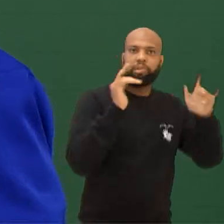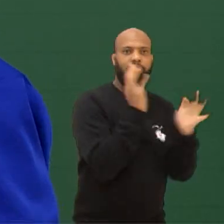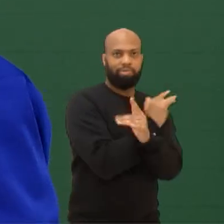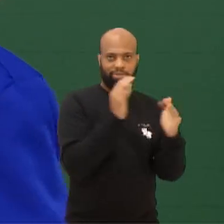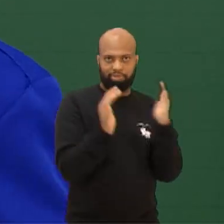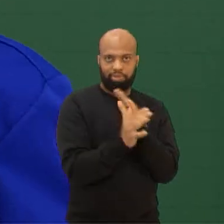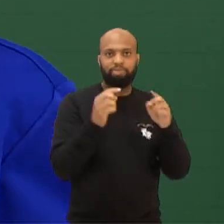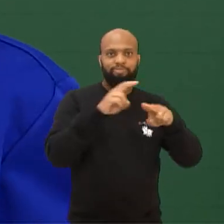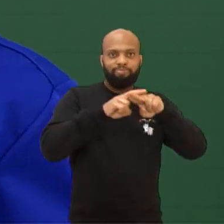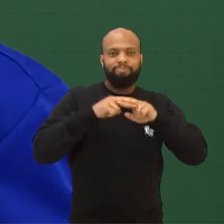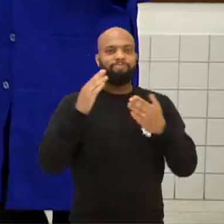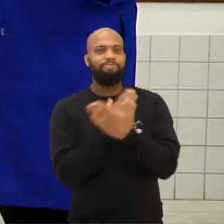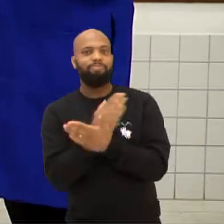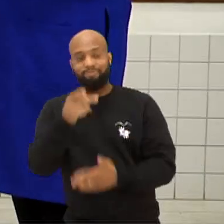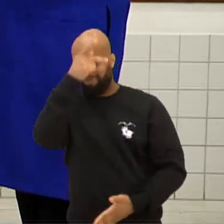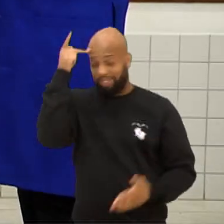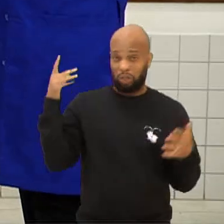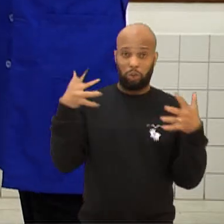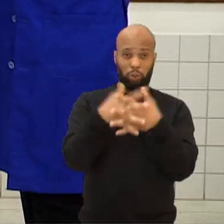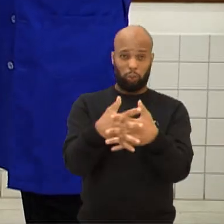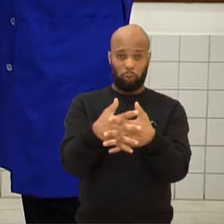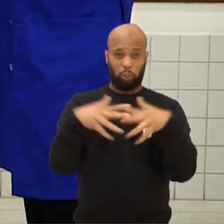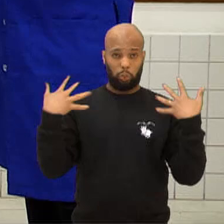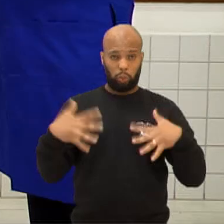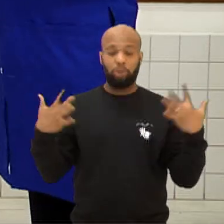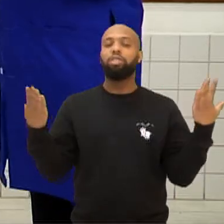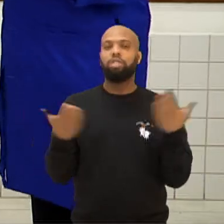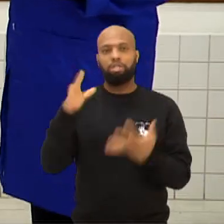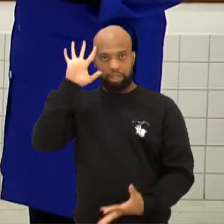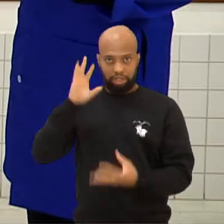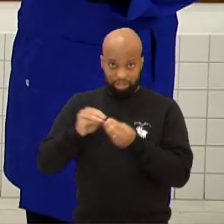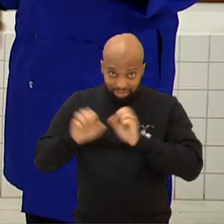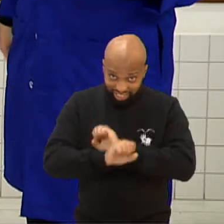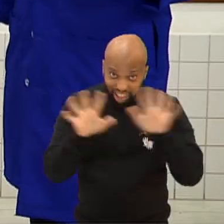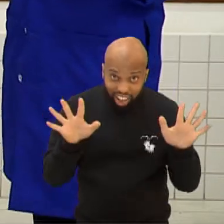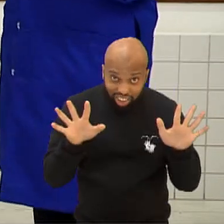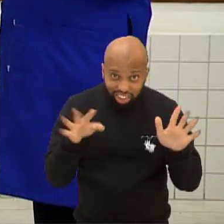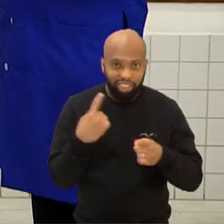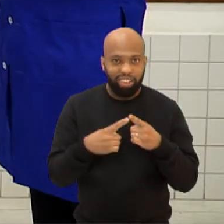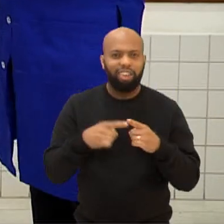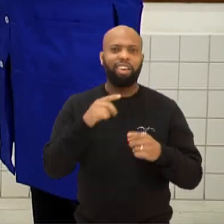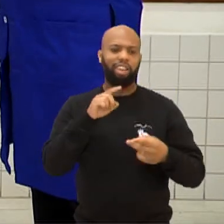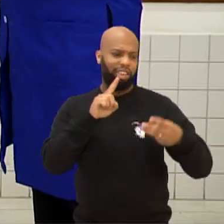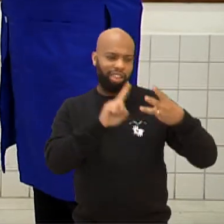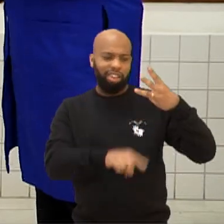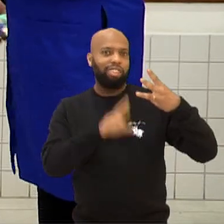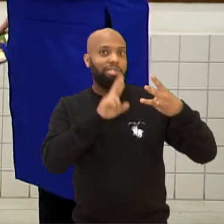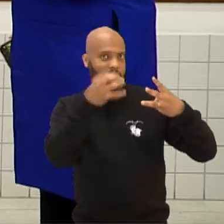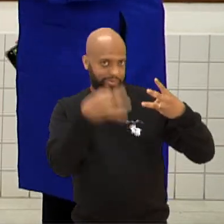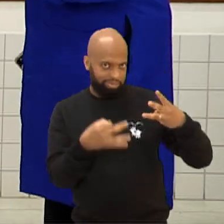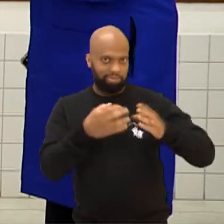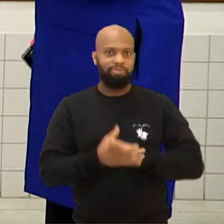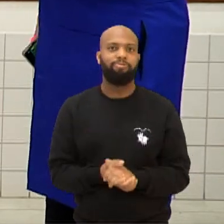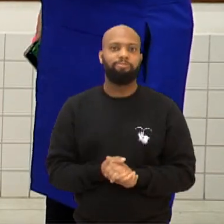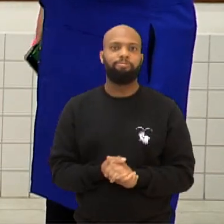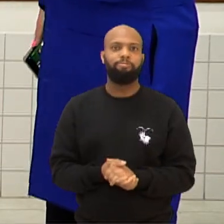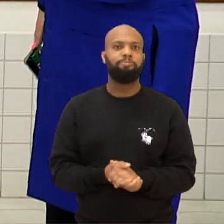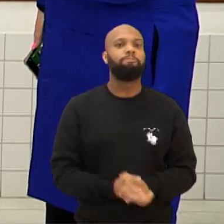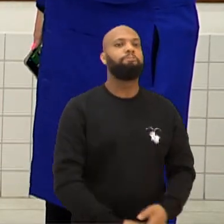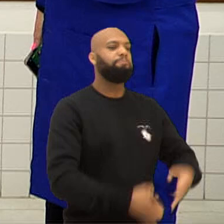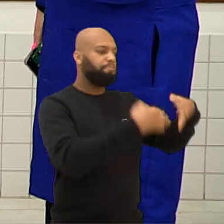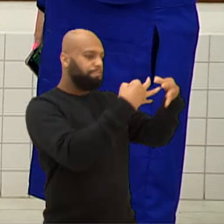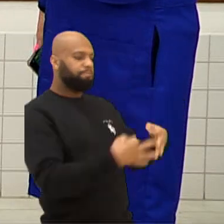isso é que confunda algumas pessoas aí. Mas tenho certeza que agora vocês entenderam por que a resposta C, né, professora? Certinho,